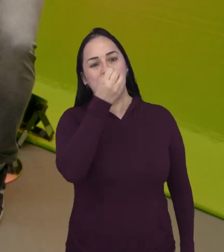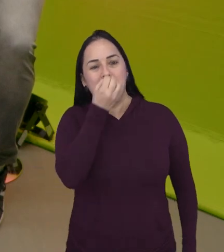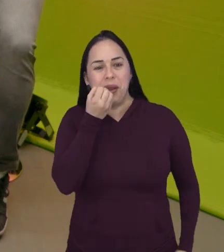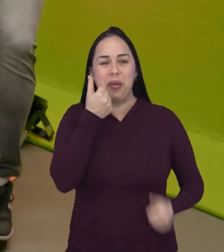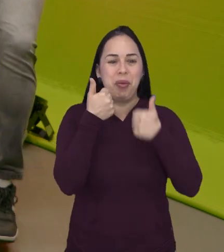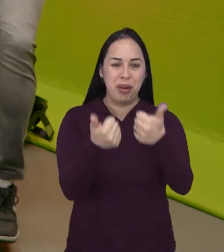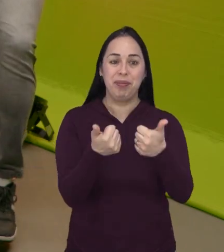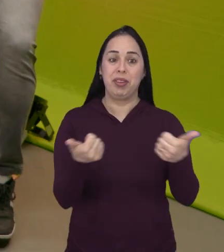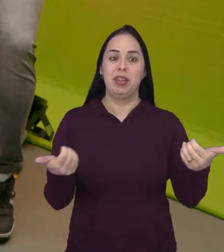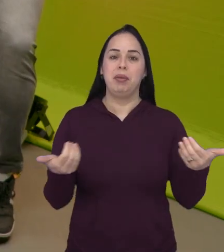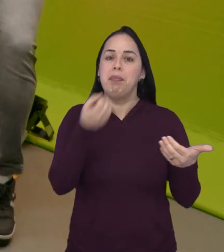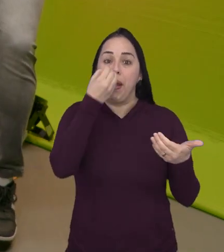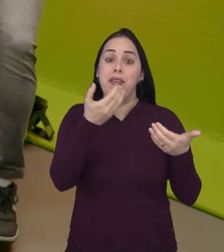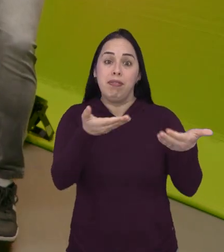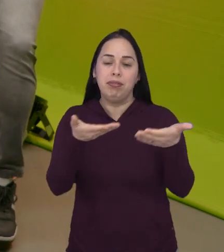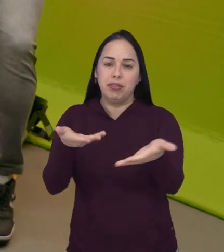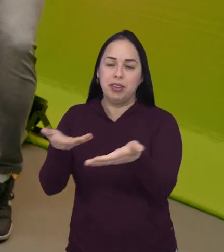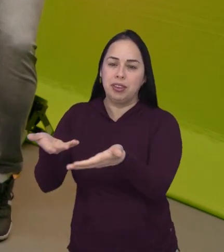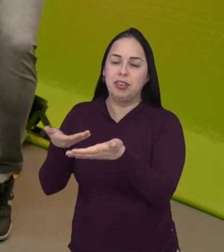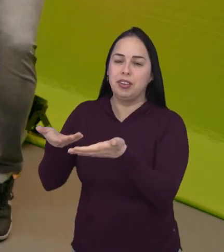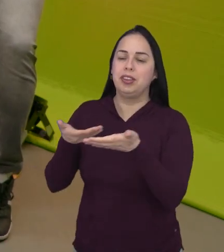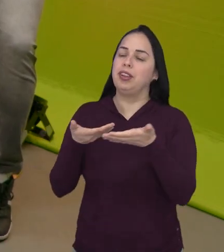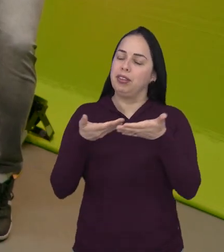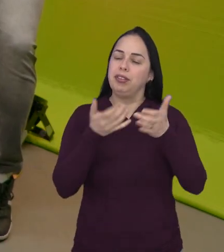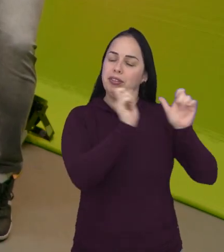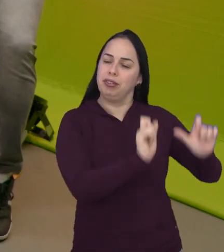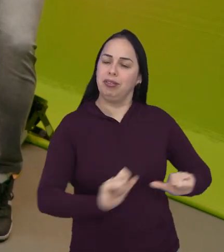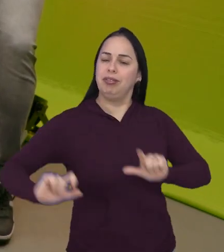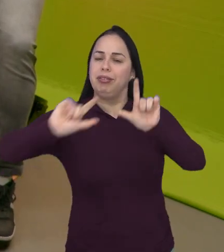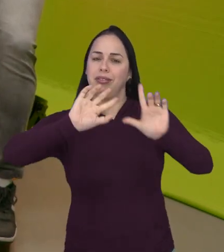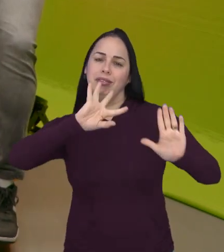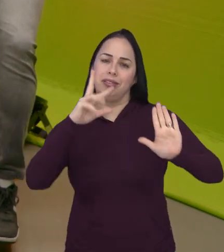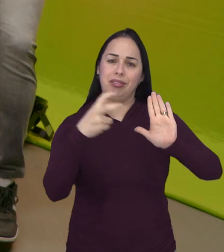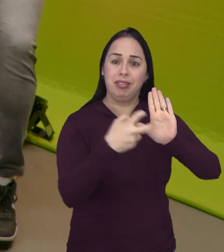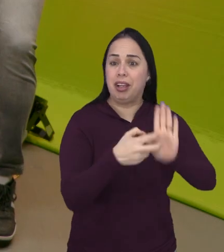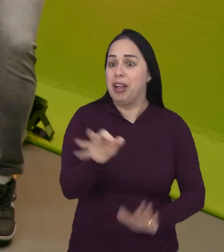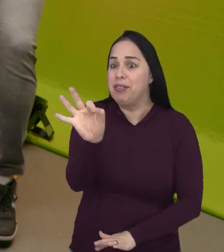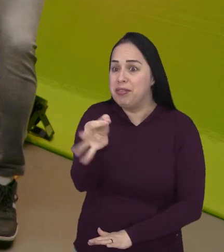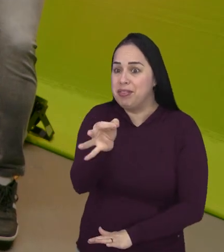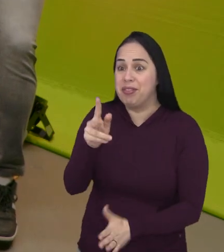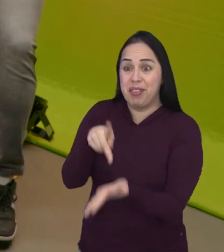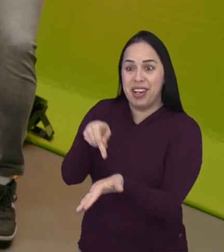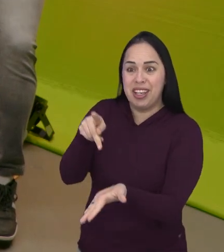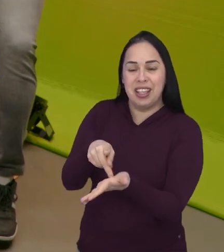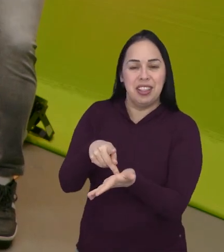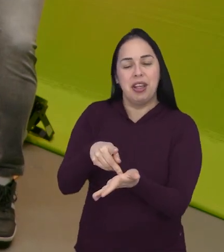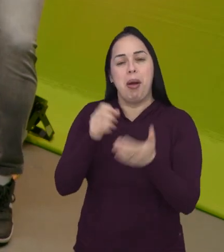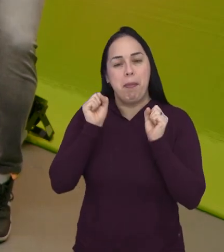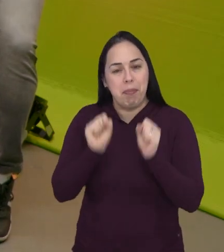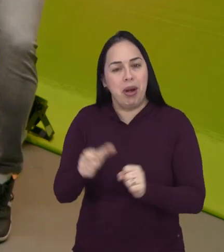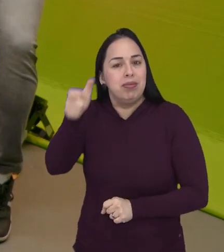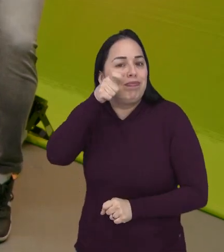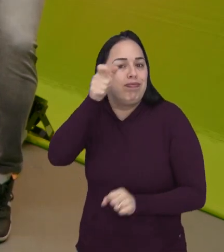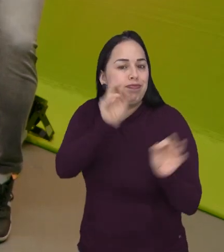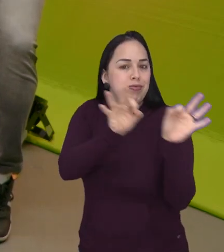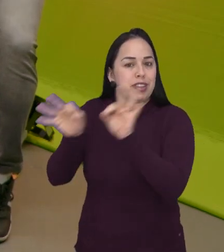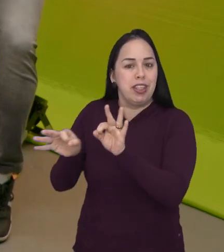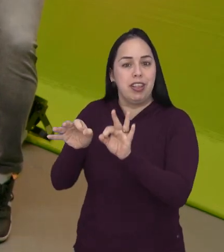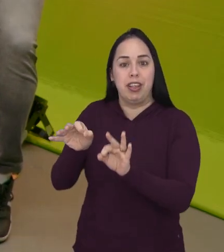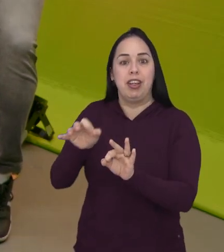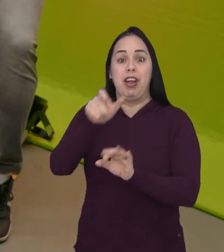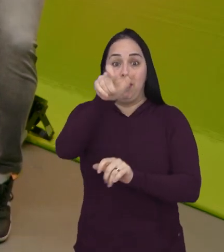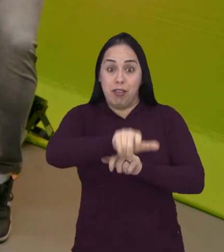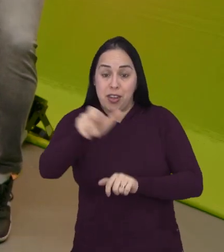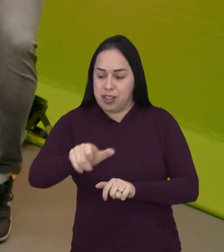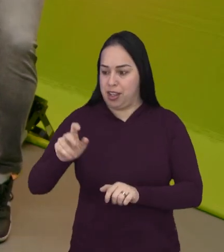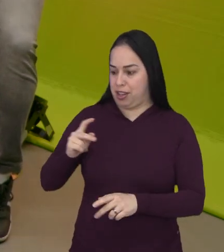Oi, gente, tudo bem com vocês? Sejam muito bem-vindas, muito bem-vindos ao Conexão Cultura. É isso, chega mais porque está começando um programa que